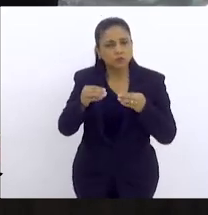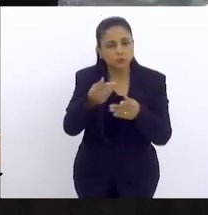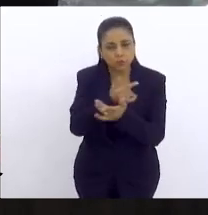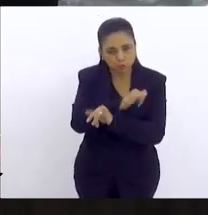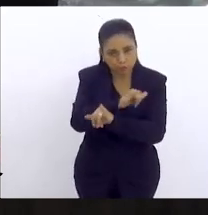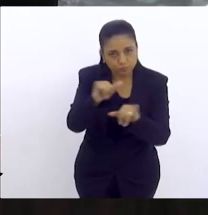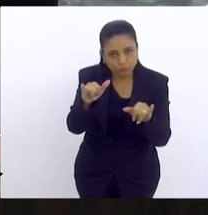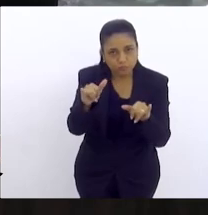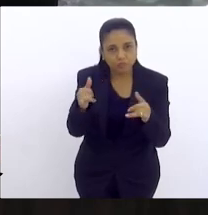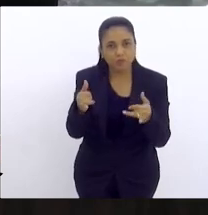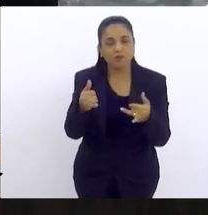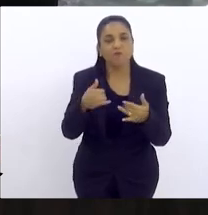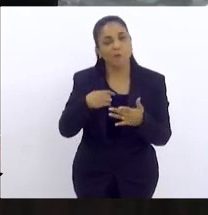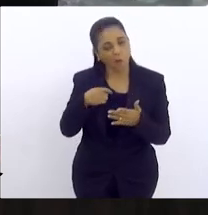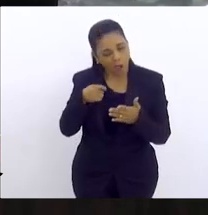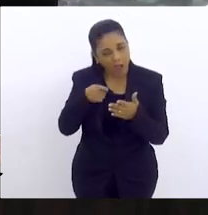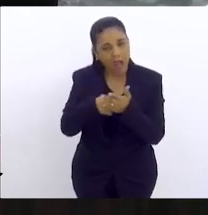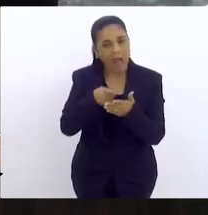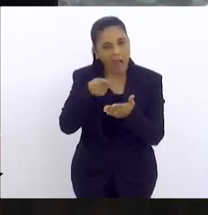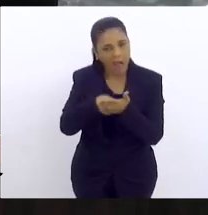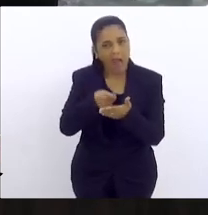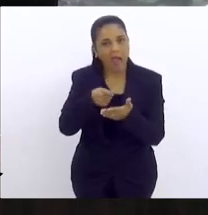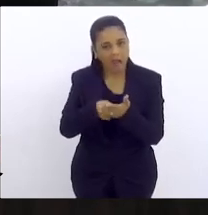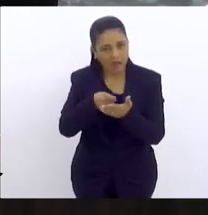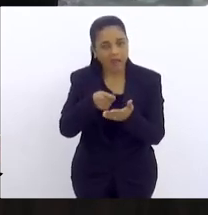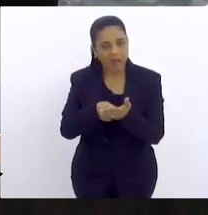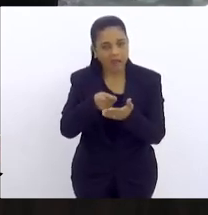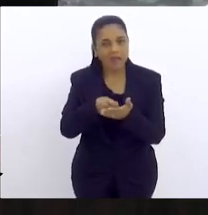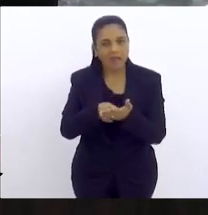os senhores que eu vou perturbar mais ainda